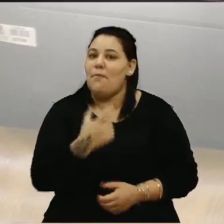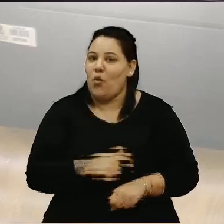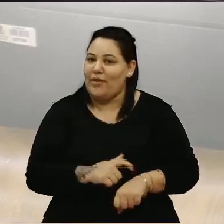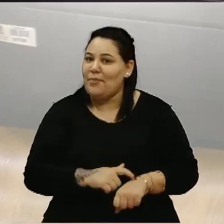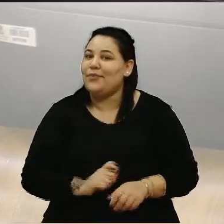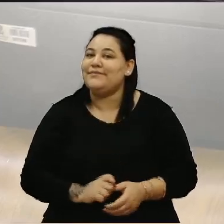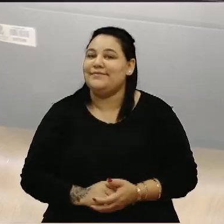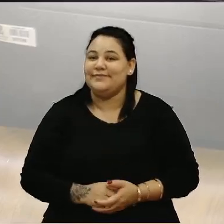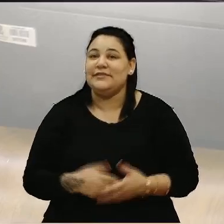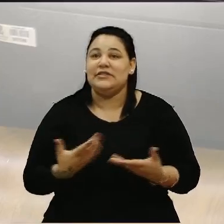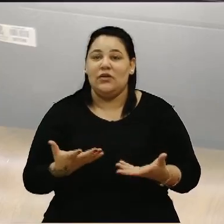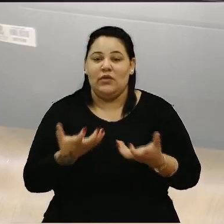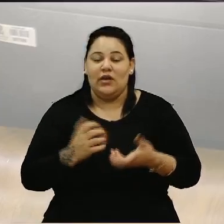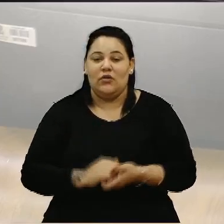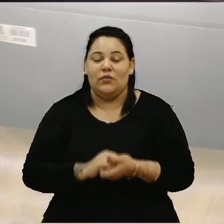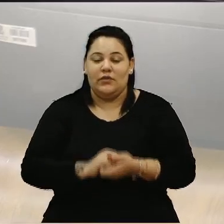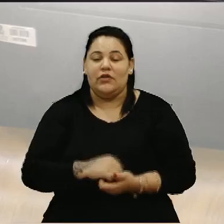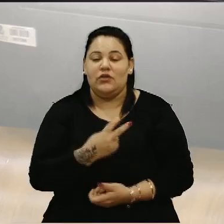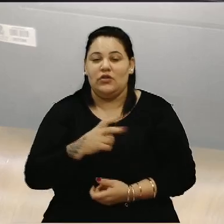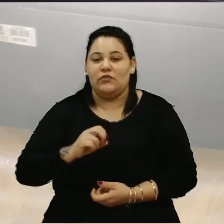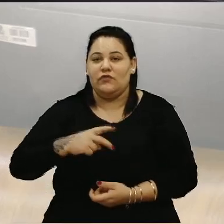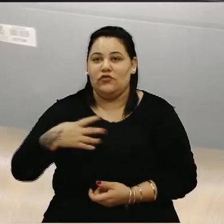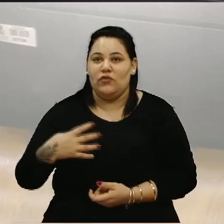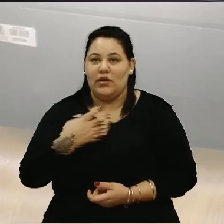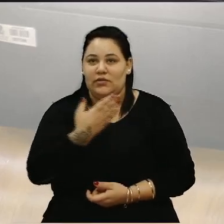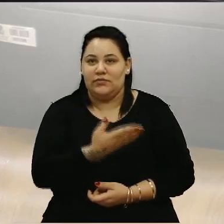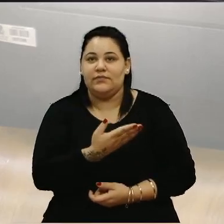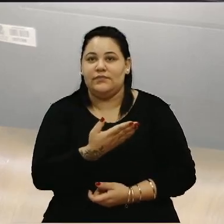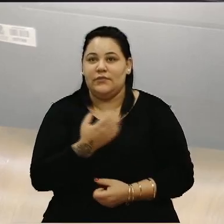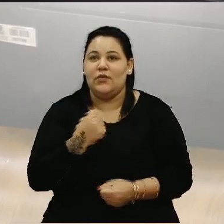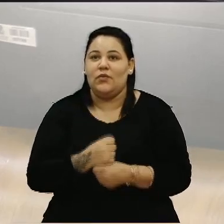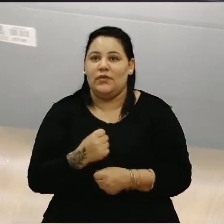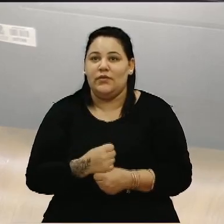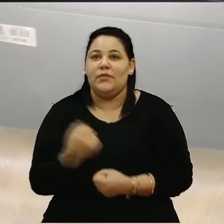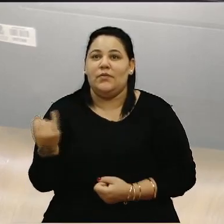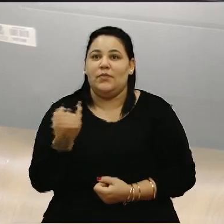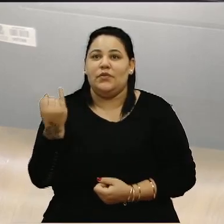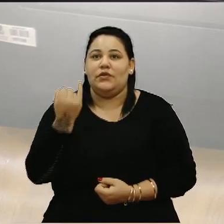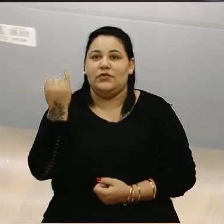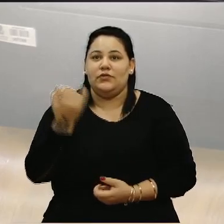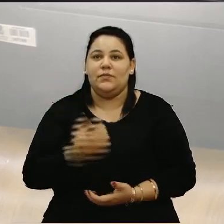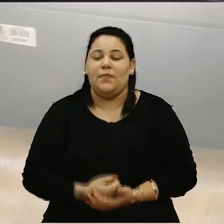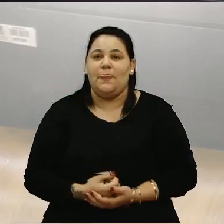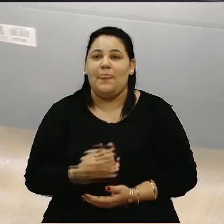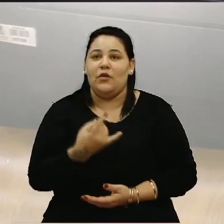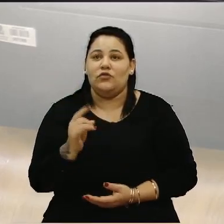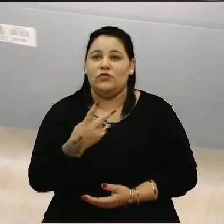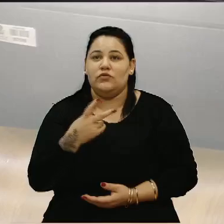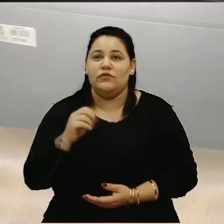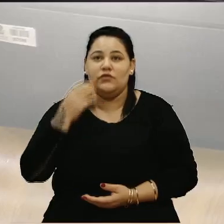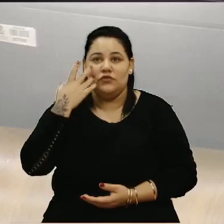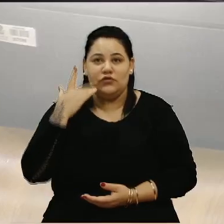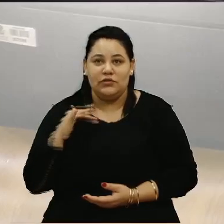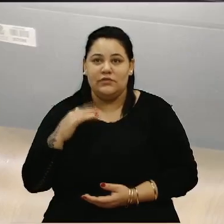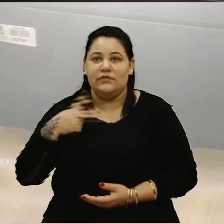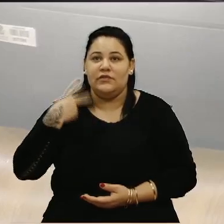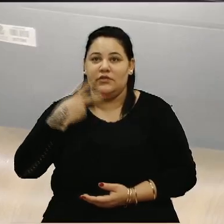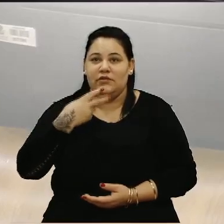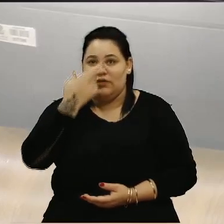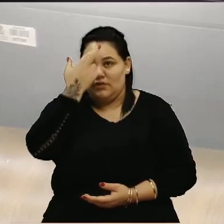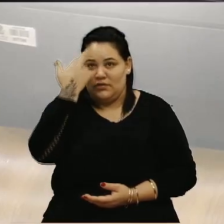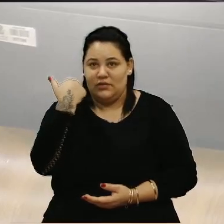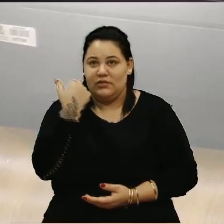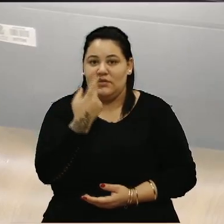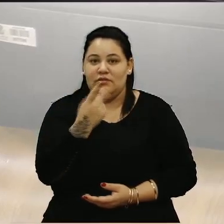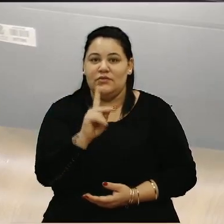quero lhe cumprimentar e 2024 para o senhor está sendo um grande ano, né? Está sendo um grande ano. Os últimos 20 dias, vereador Rafael, muitas das suas